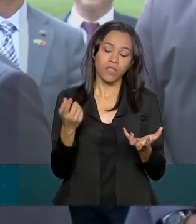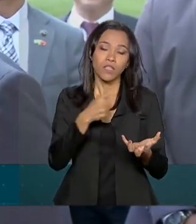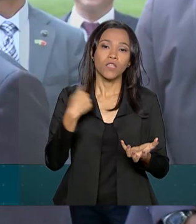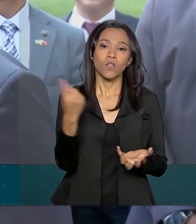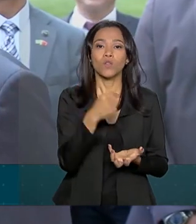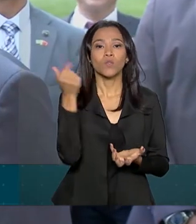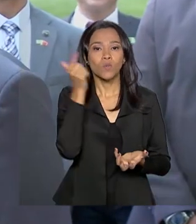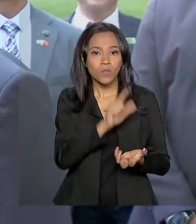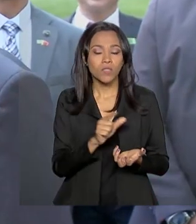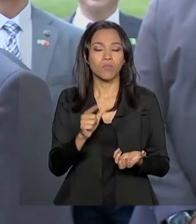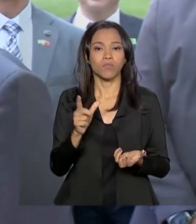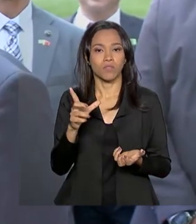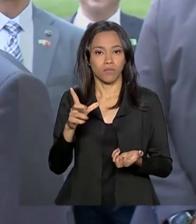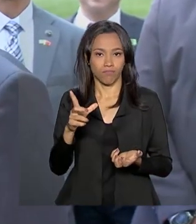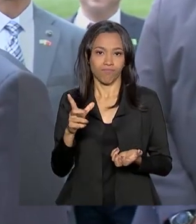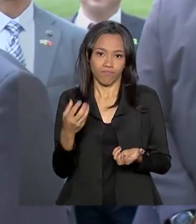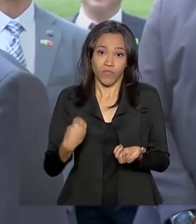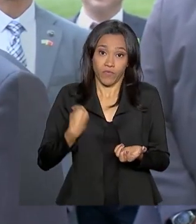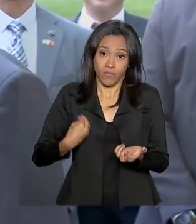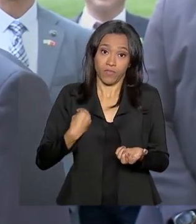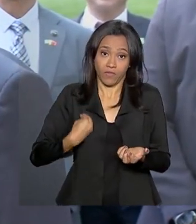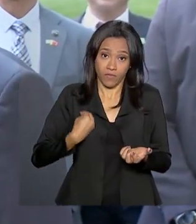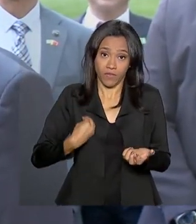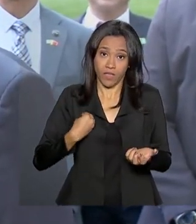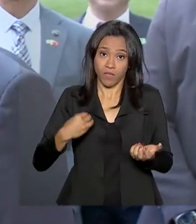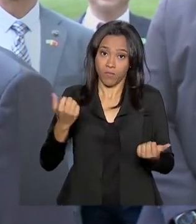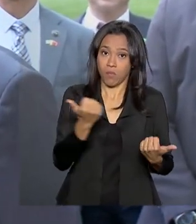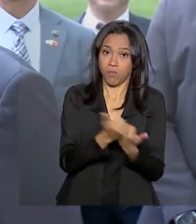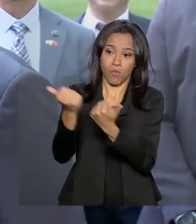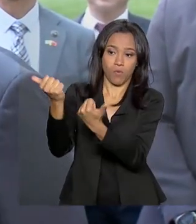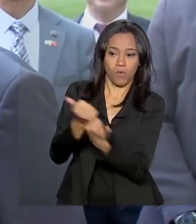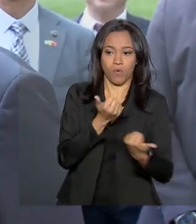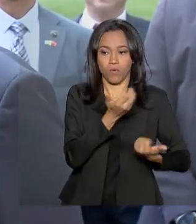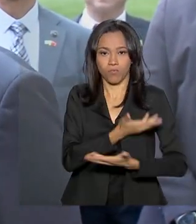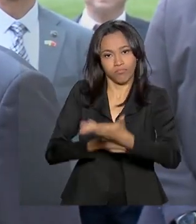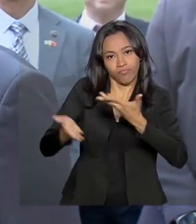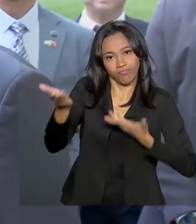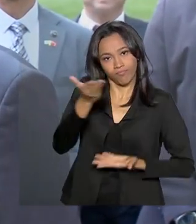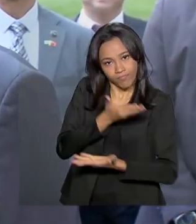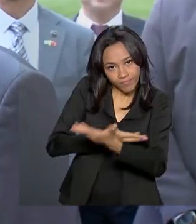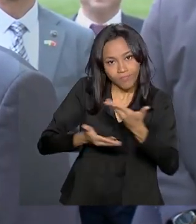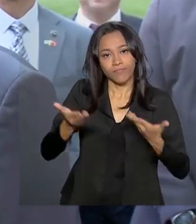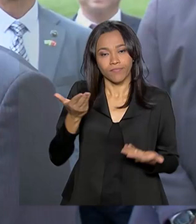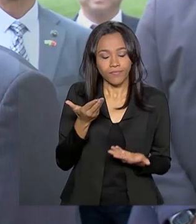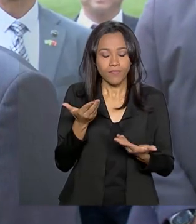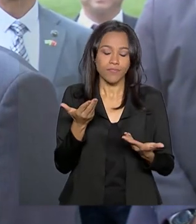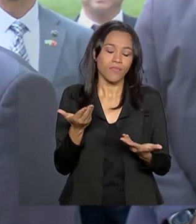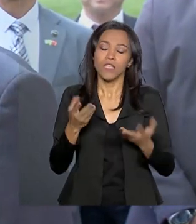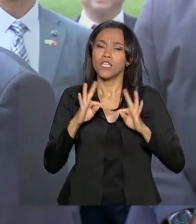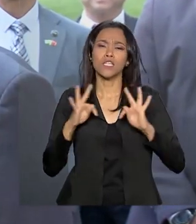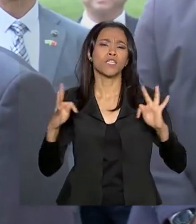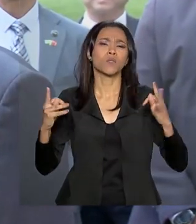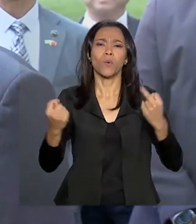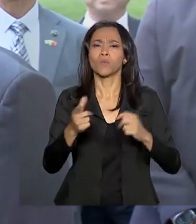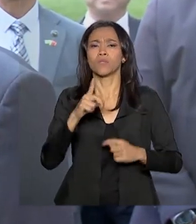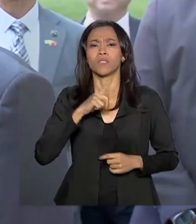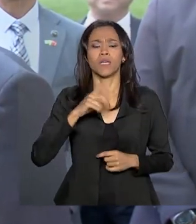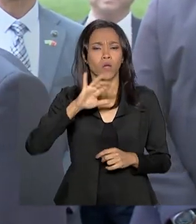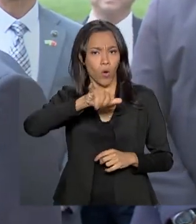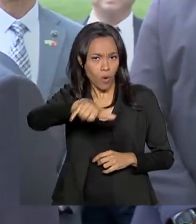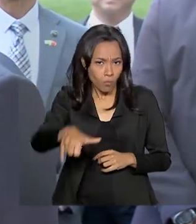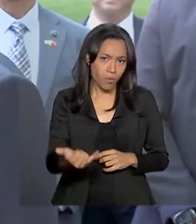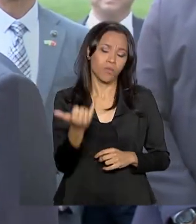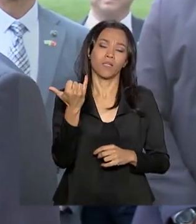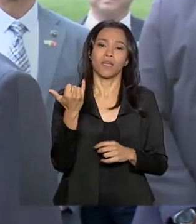uma relação de benefício mútuo e onde todos tenham oportunidade